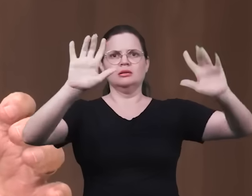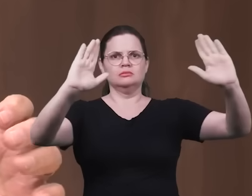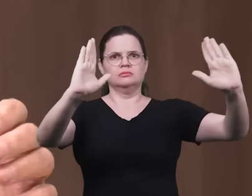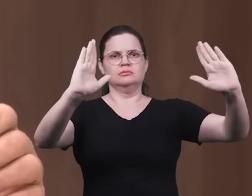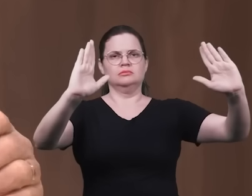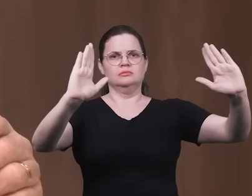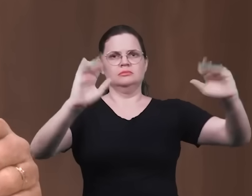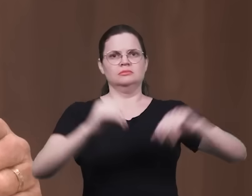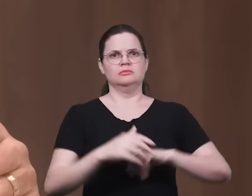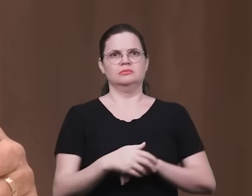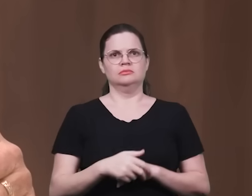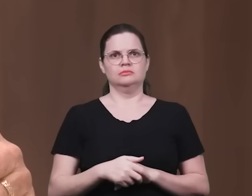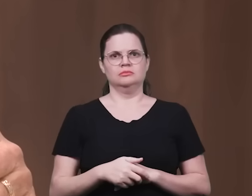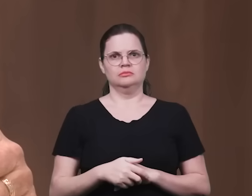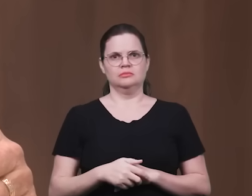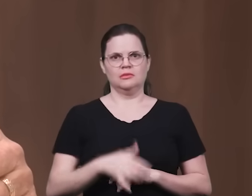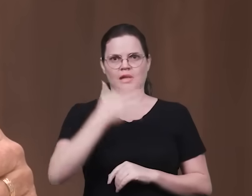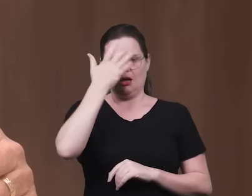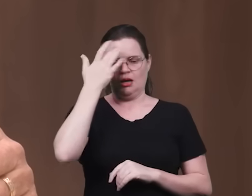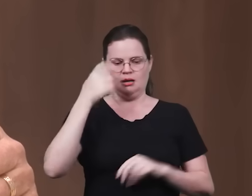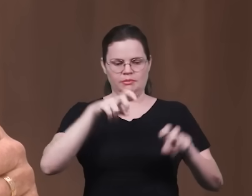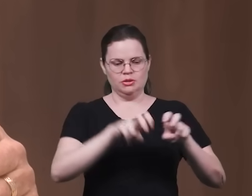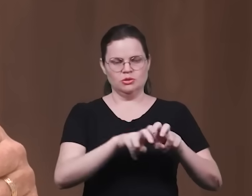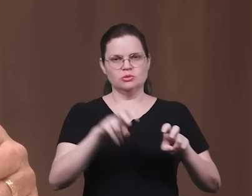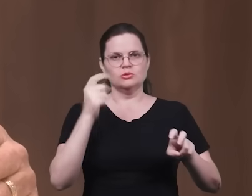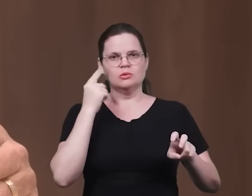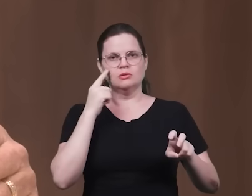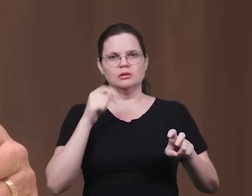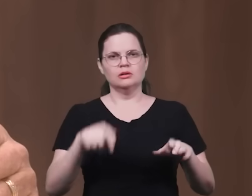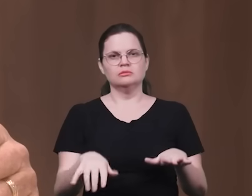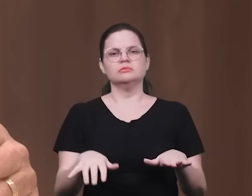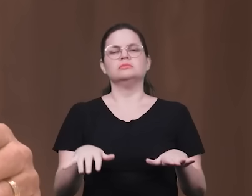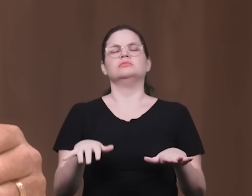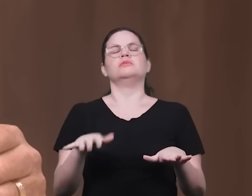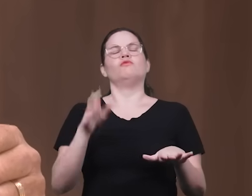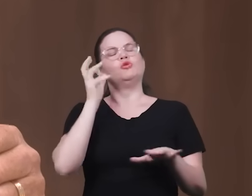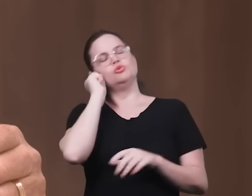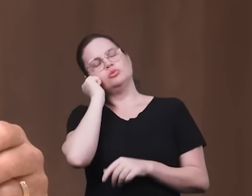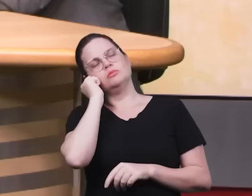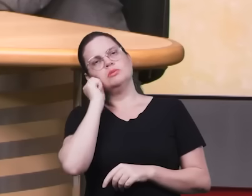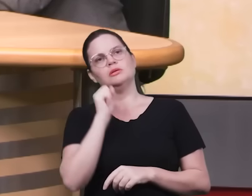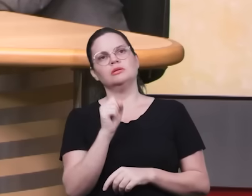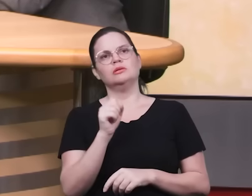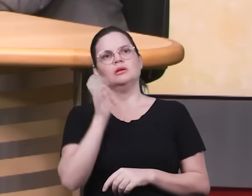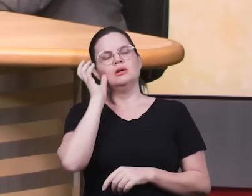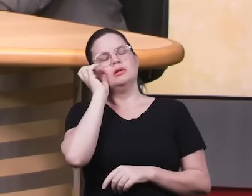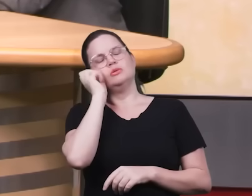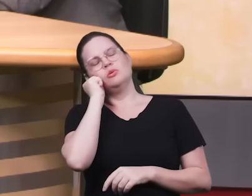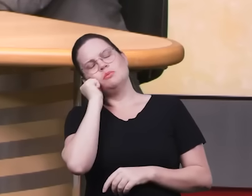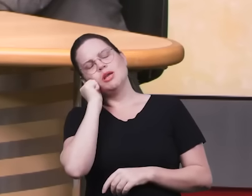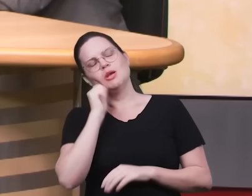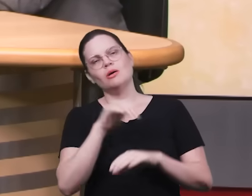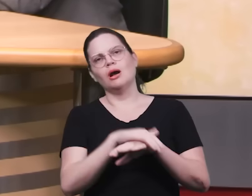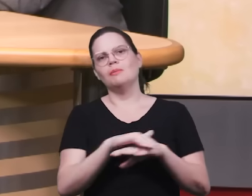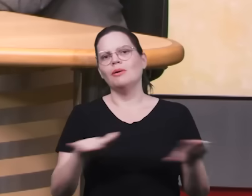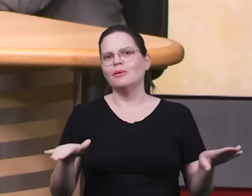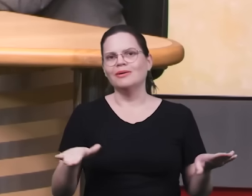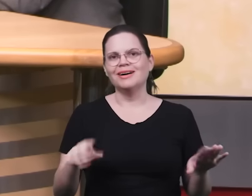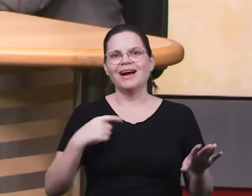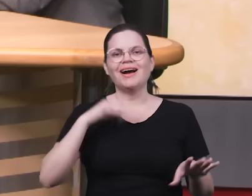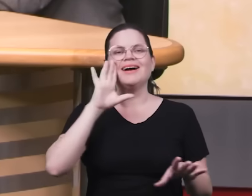a pessoa chegou e falou assim, agora eu vou dormir. Encostou a poltrona, foi dormir, dormiu a viagem toda. Que